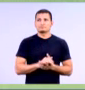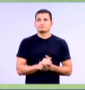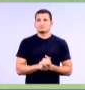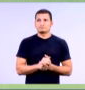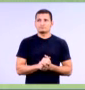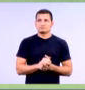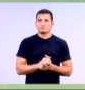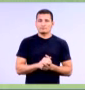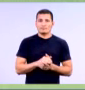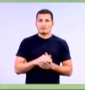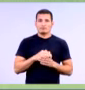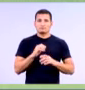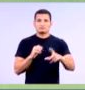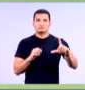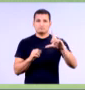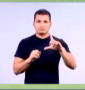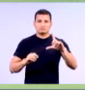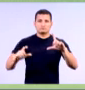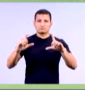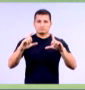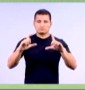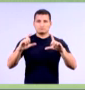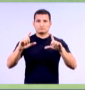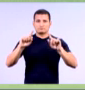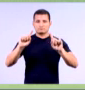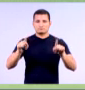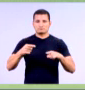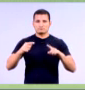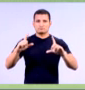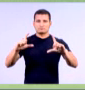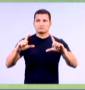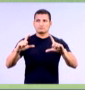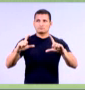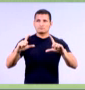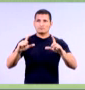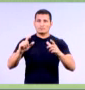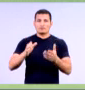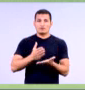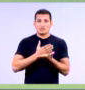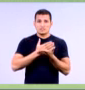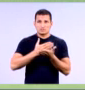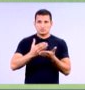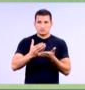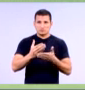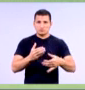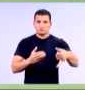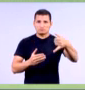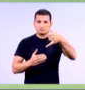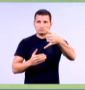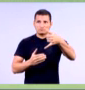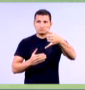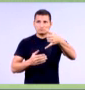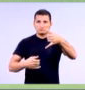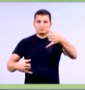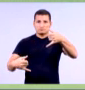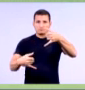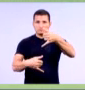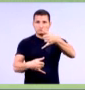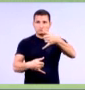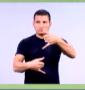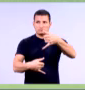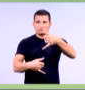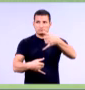Com abre e fecha parênteses. Defino o início do meu método aqui e o final do meu método.